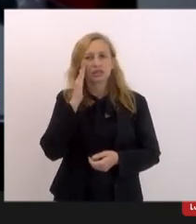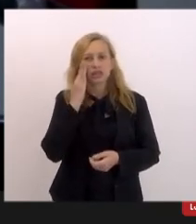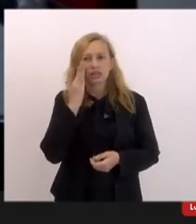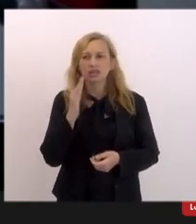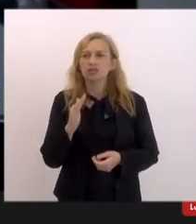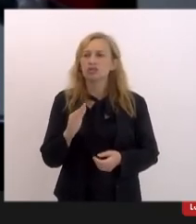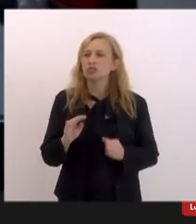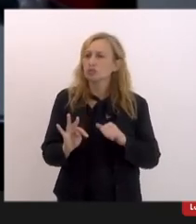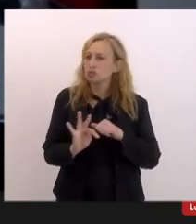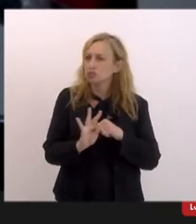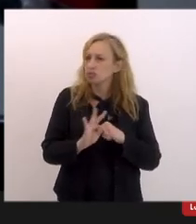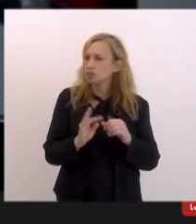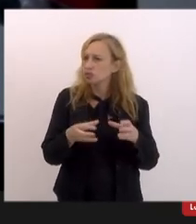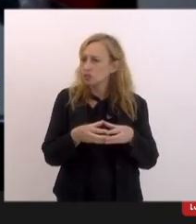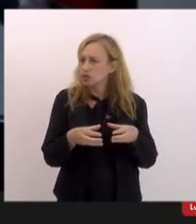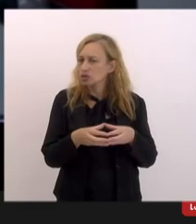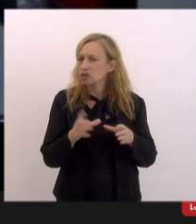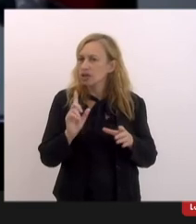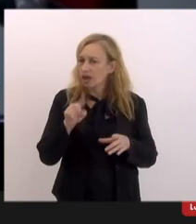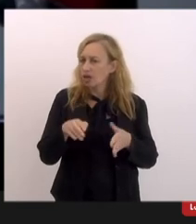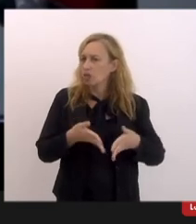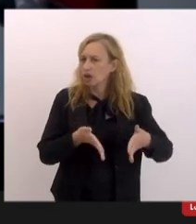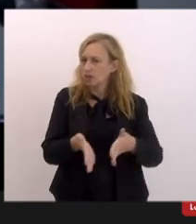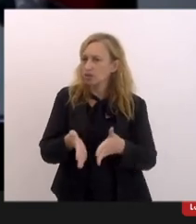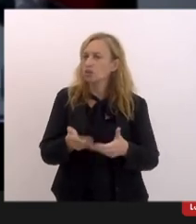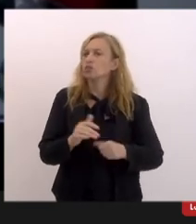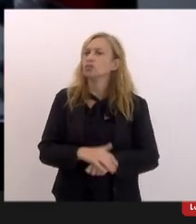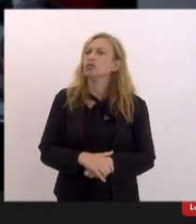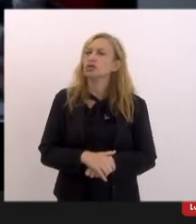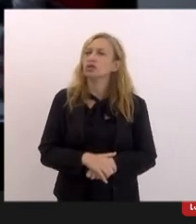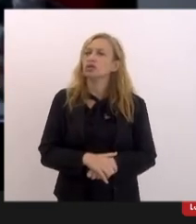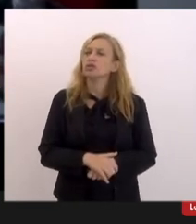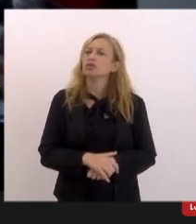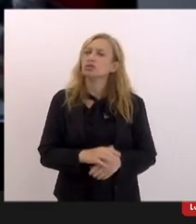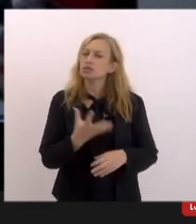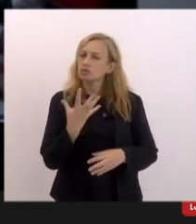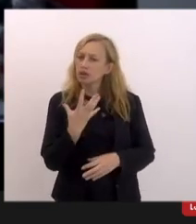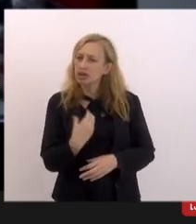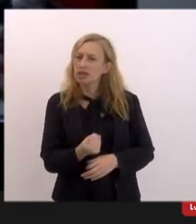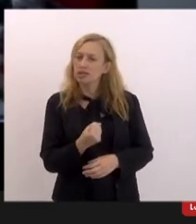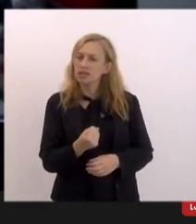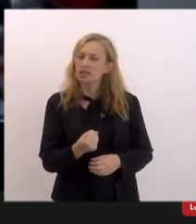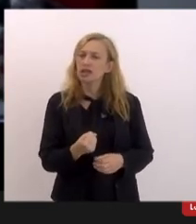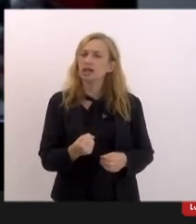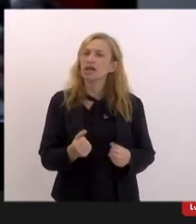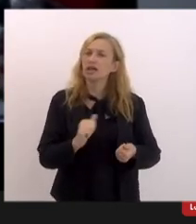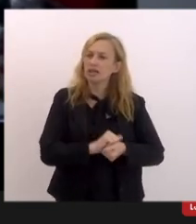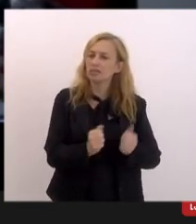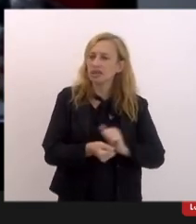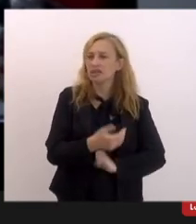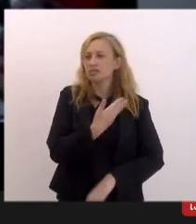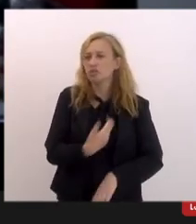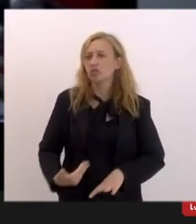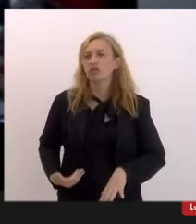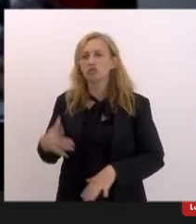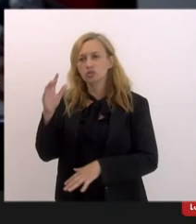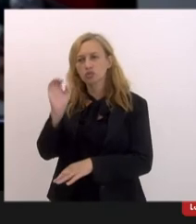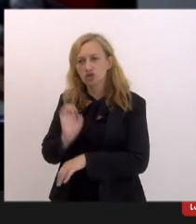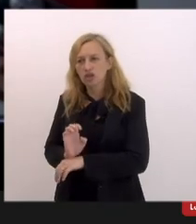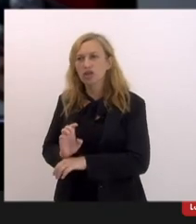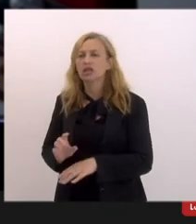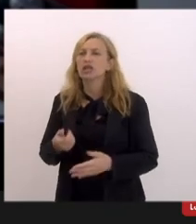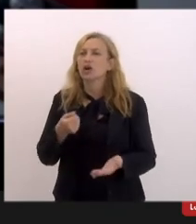corpo técnico que esse seja o caminho, será adotado pelo governo do Estado. E com relação